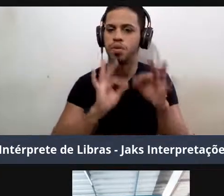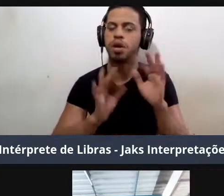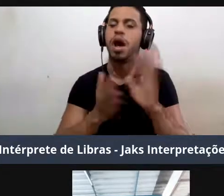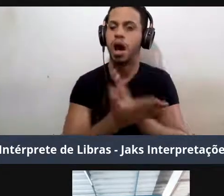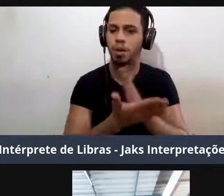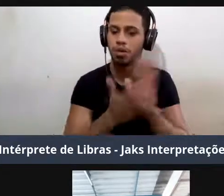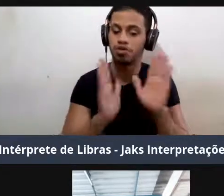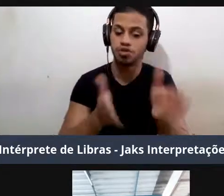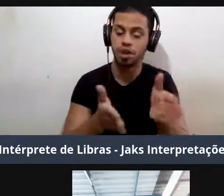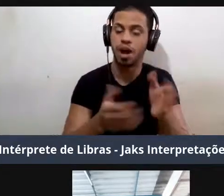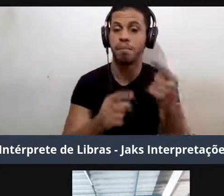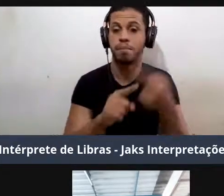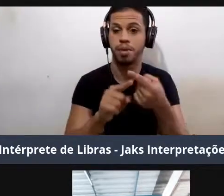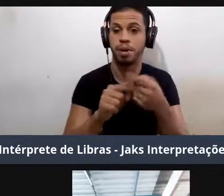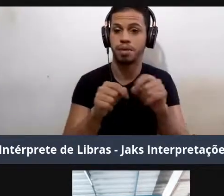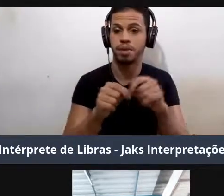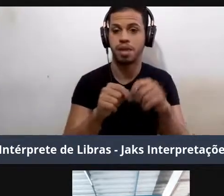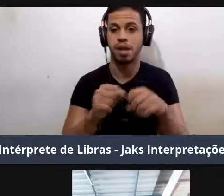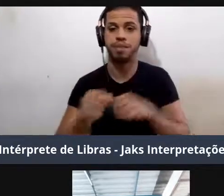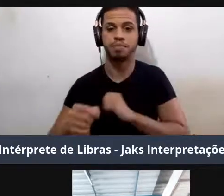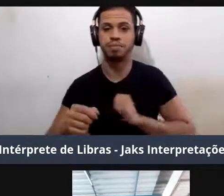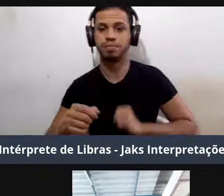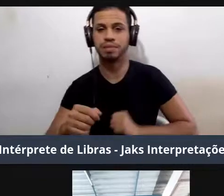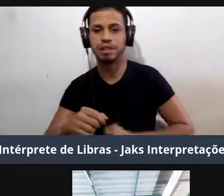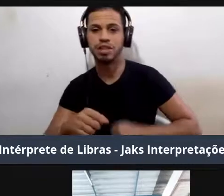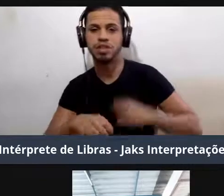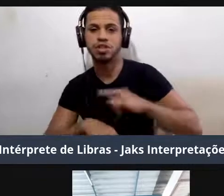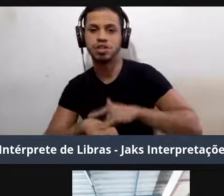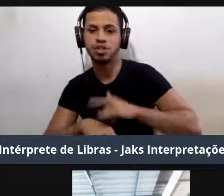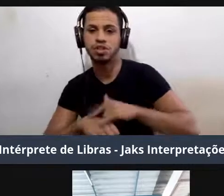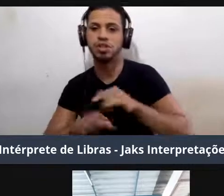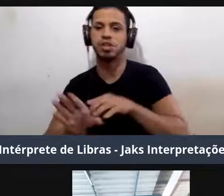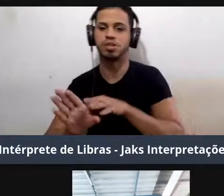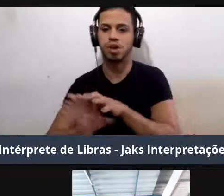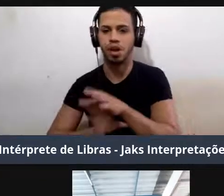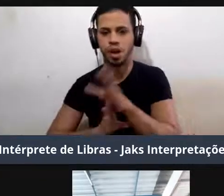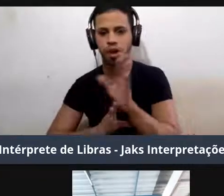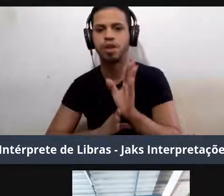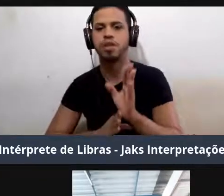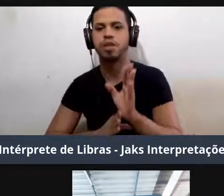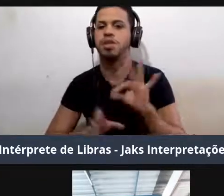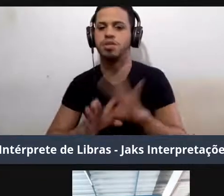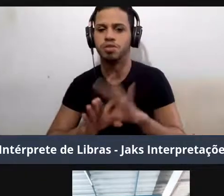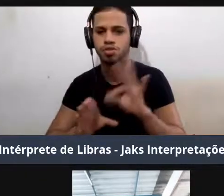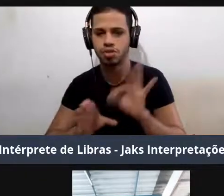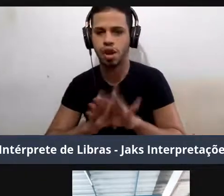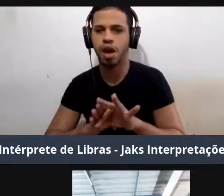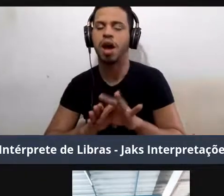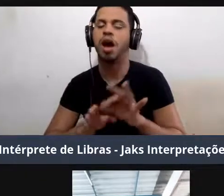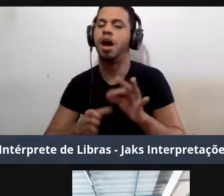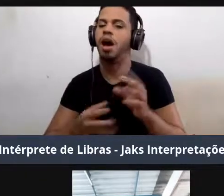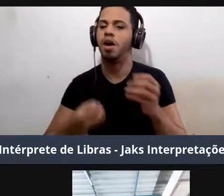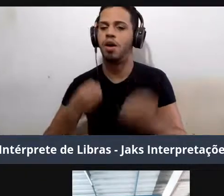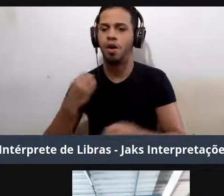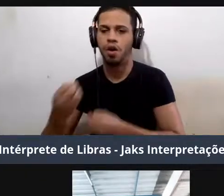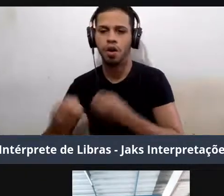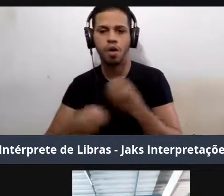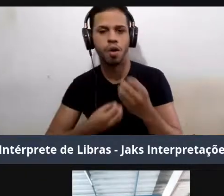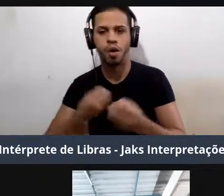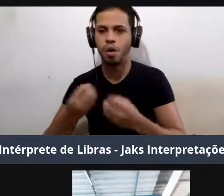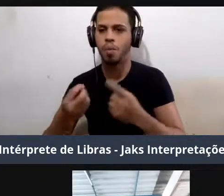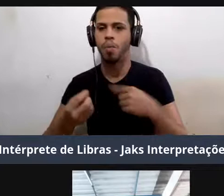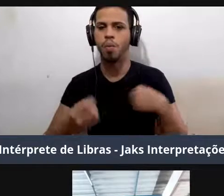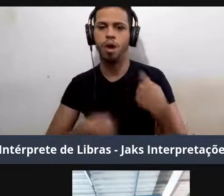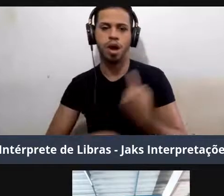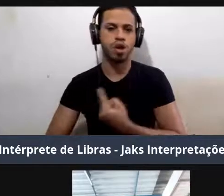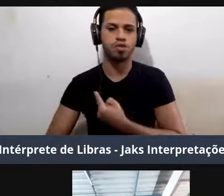tem umas que têm infecção de urina, a gente já orienta com chá, mesmo que a gente vai levar